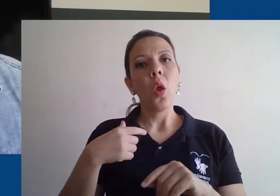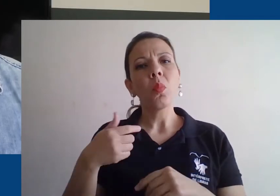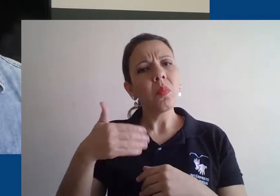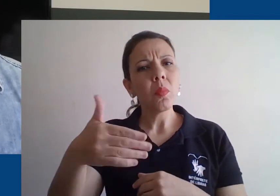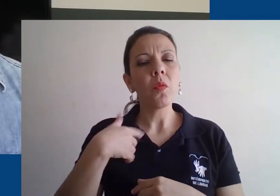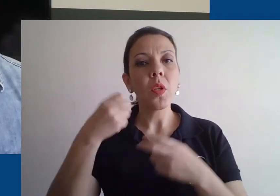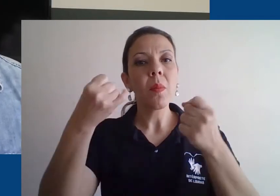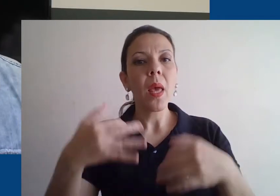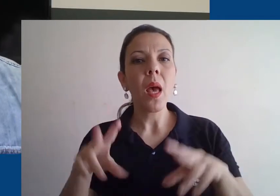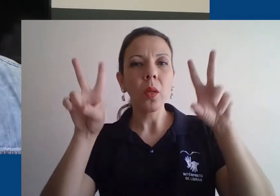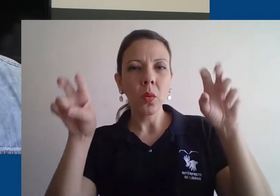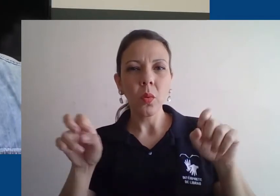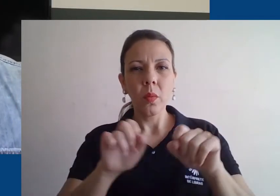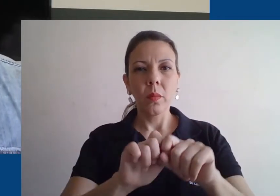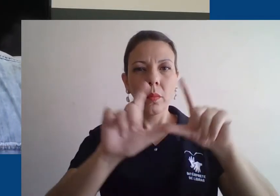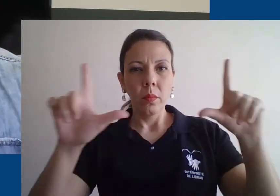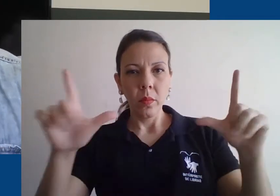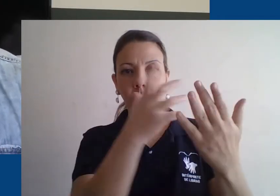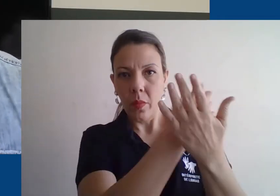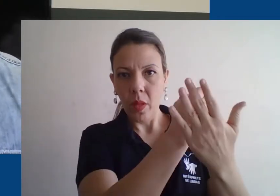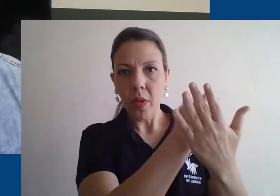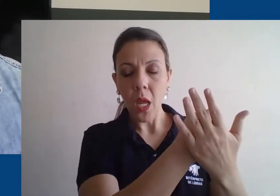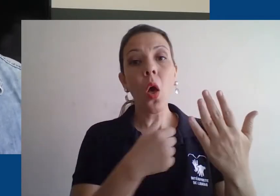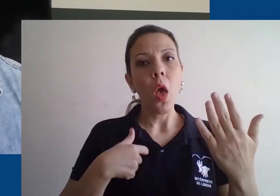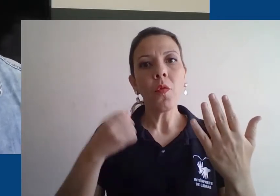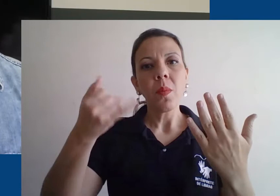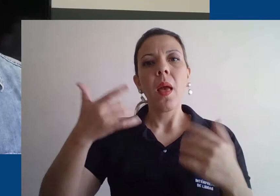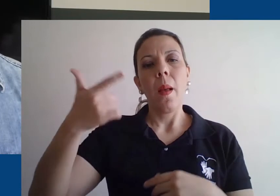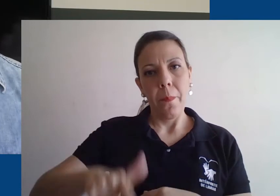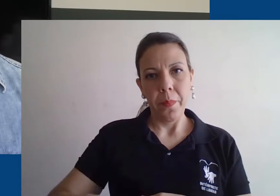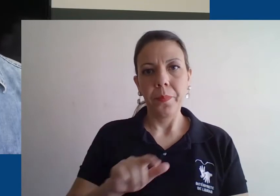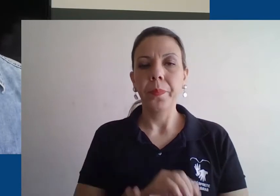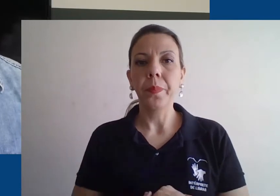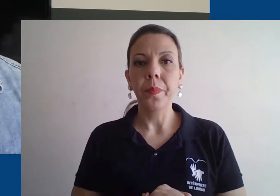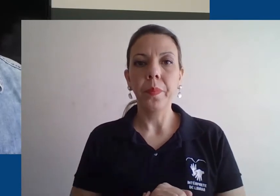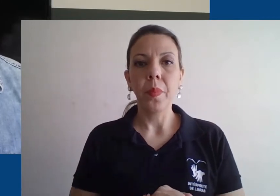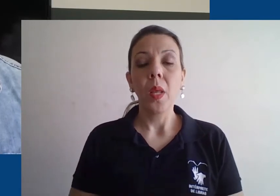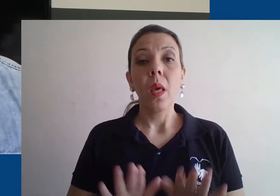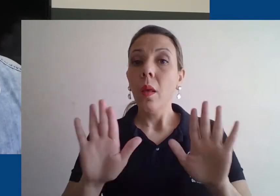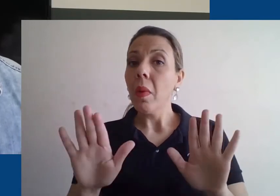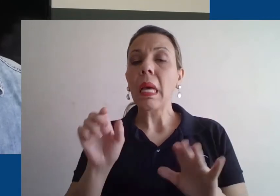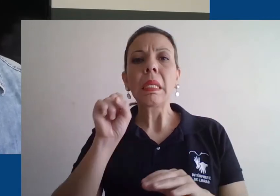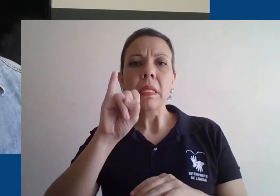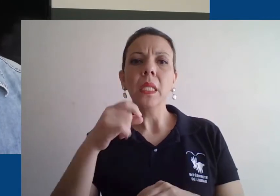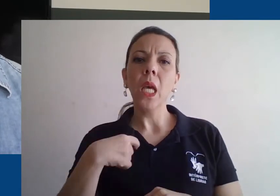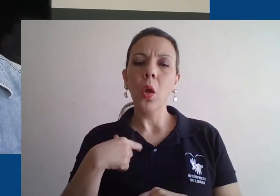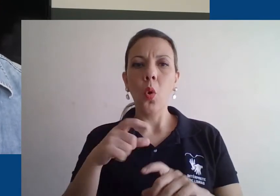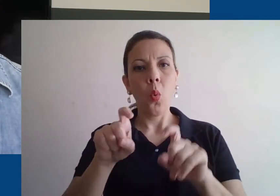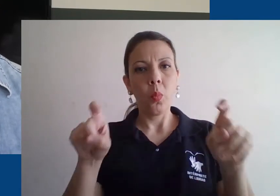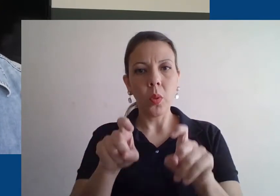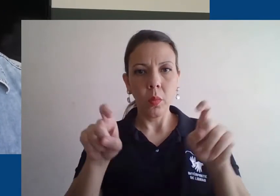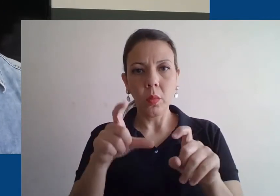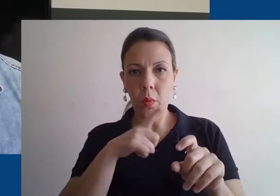tela, que são os mesmos programas. Então eu vou abordar isso um pouquinho mais lá na frente. Mas, independente se você está gravando com o aplicativo nativo do